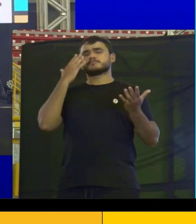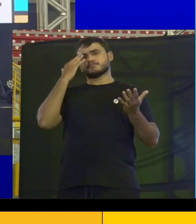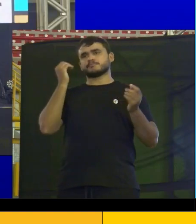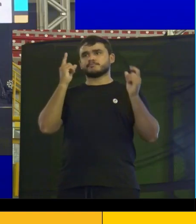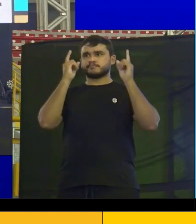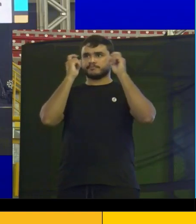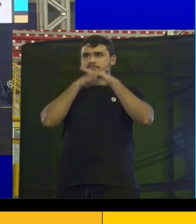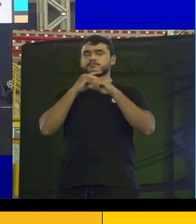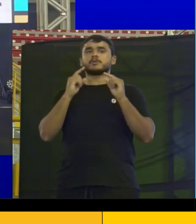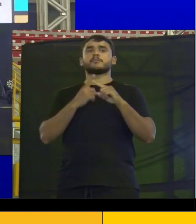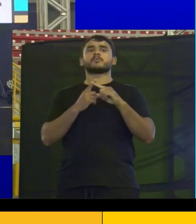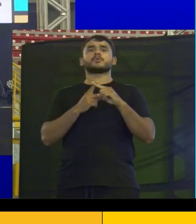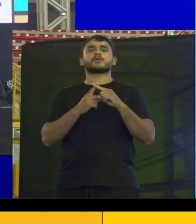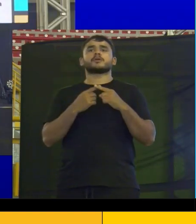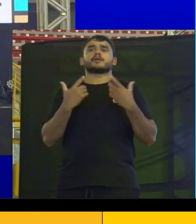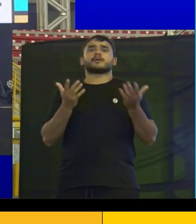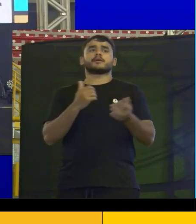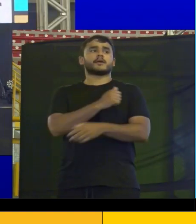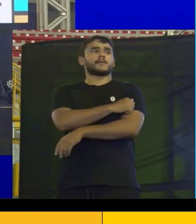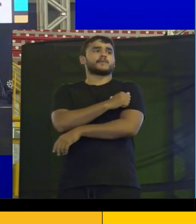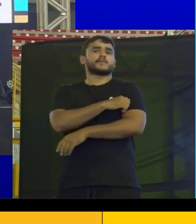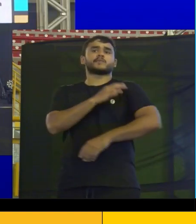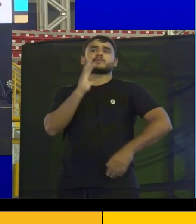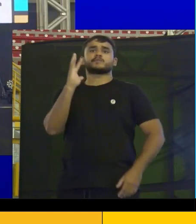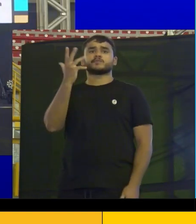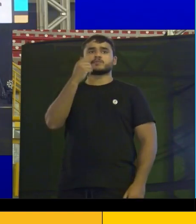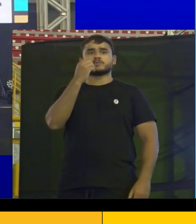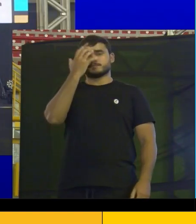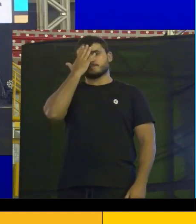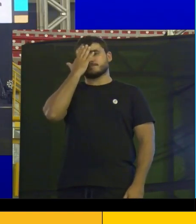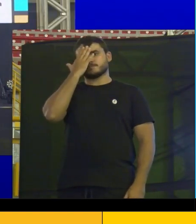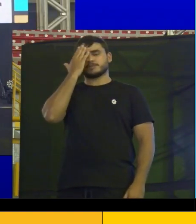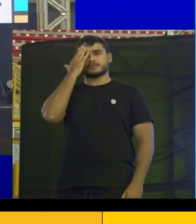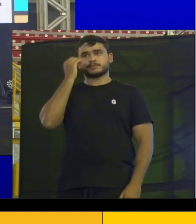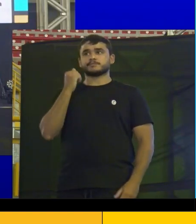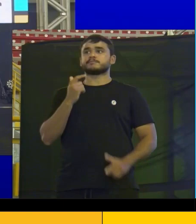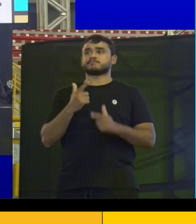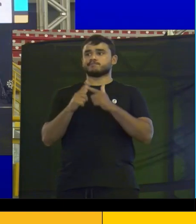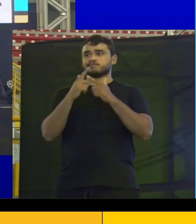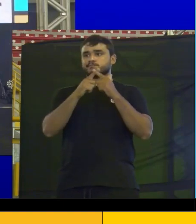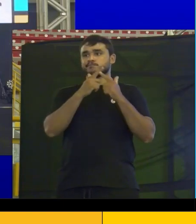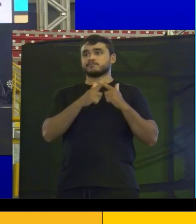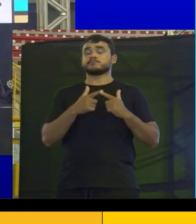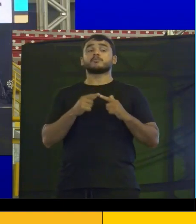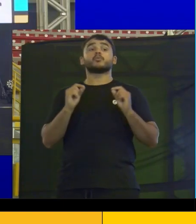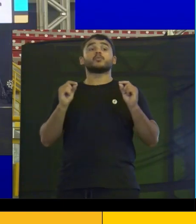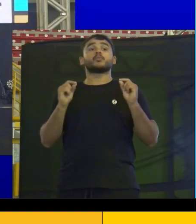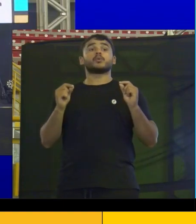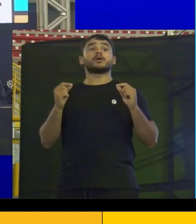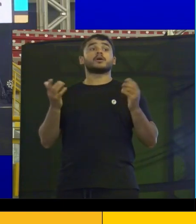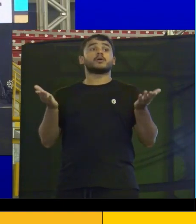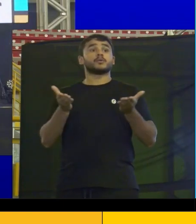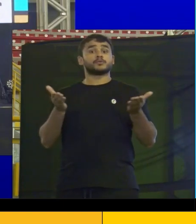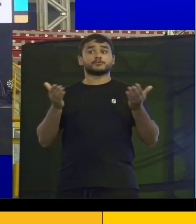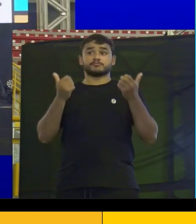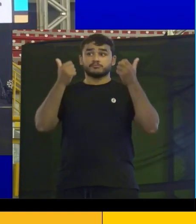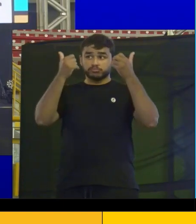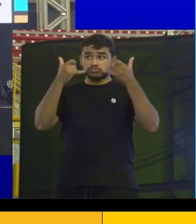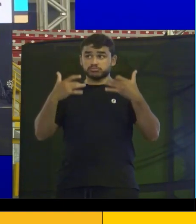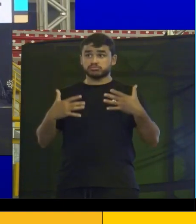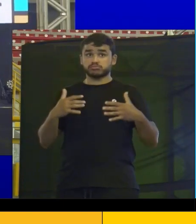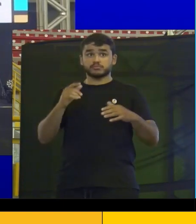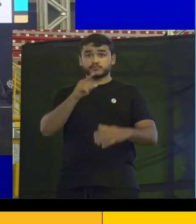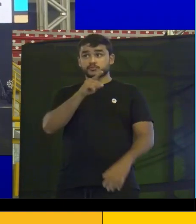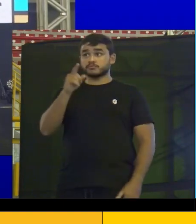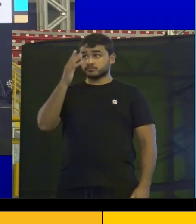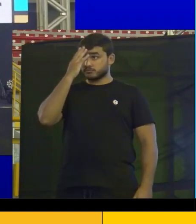os alunos, é uma dificuldade geral. Então a gente vai tentar aqui, quer dizer, nós vamos conseguir ser o mais claro